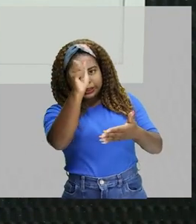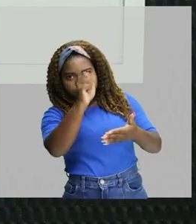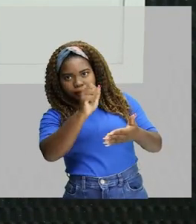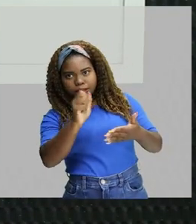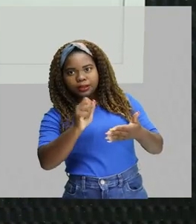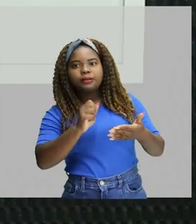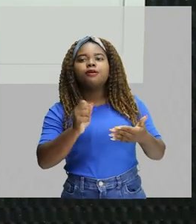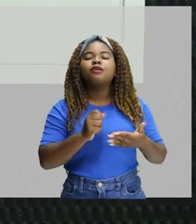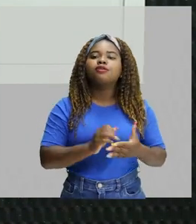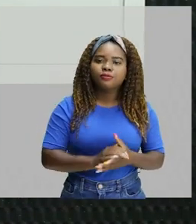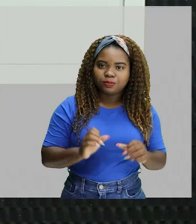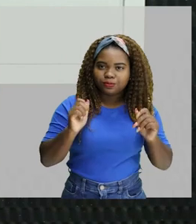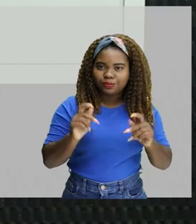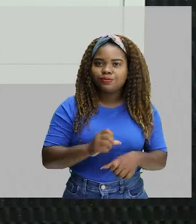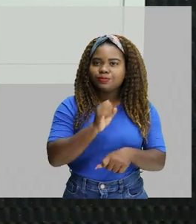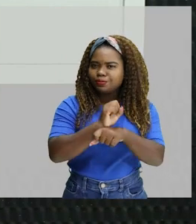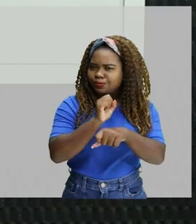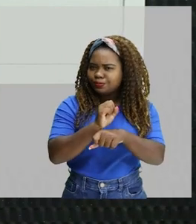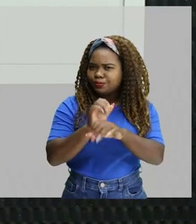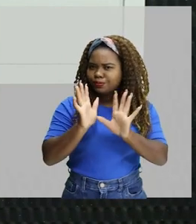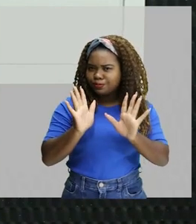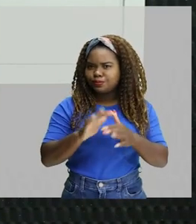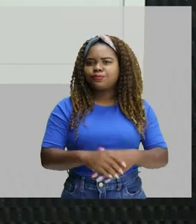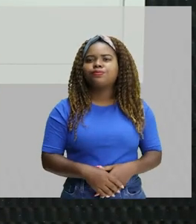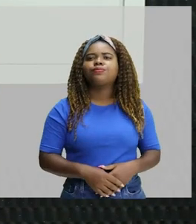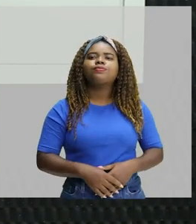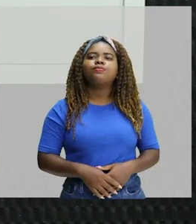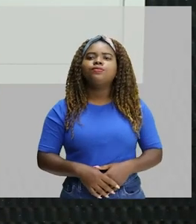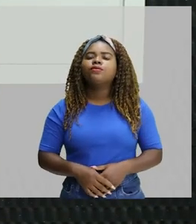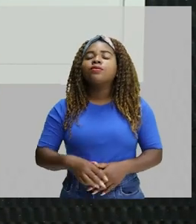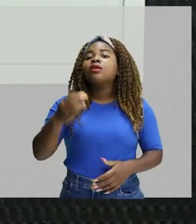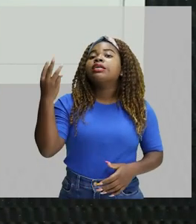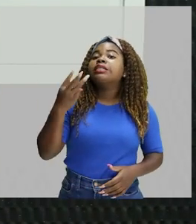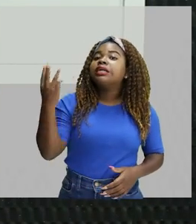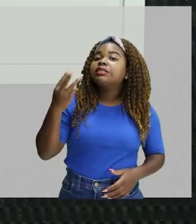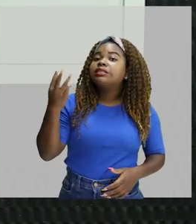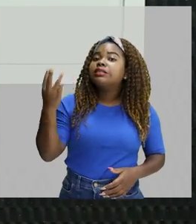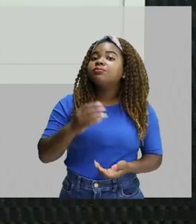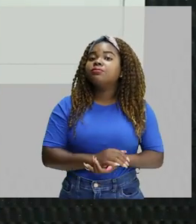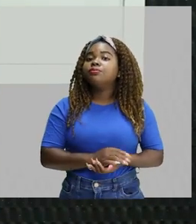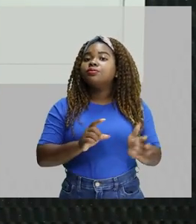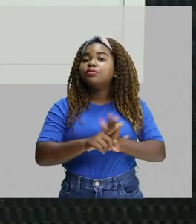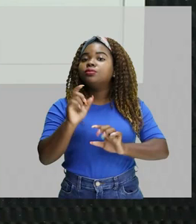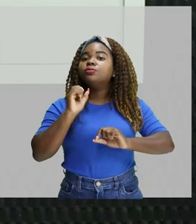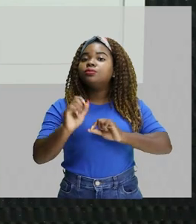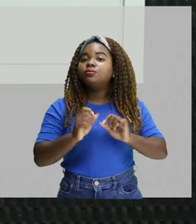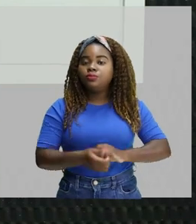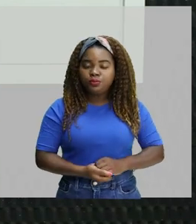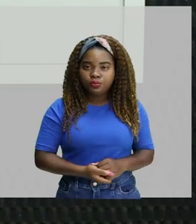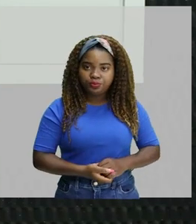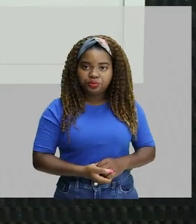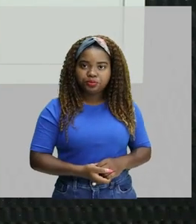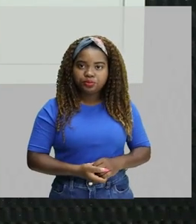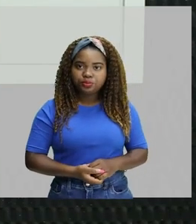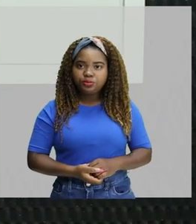gente poder ter mais espaço turminha na terceira questão vamos ver o que que ele pergunta aqui o que que ele